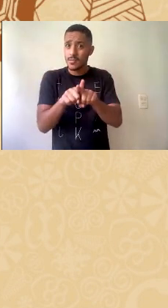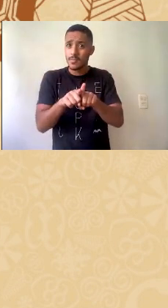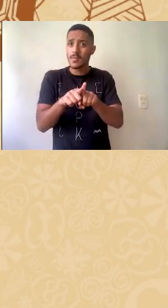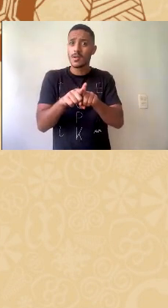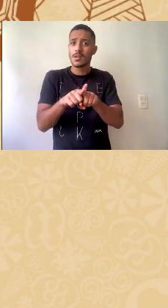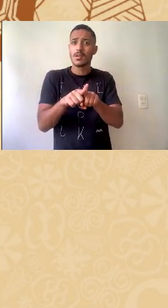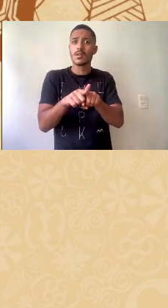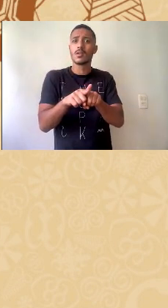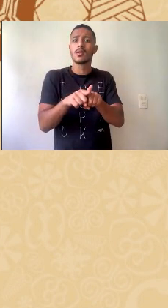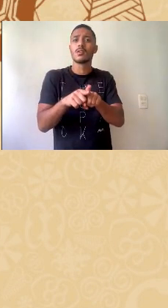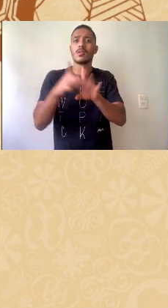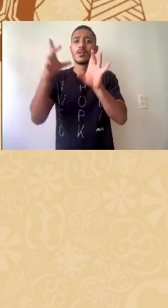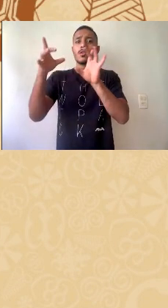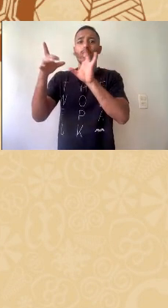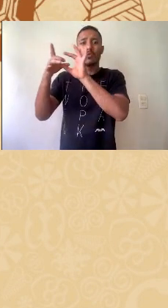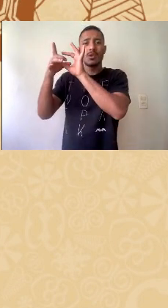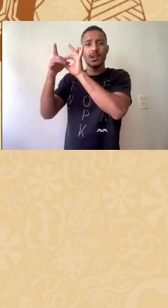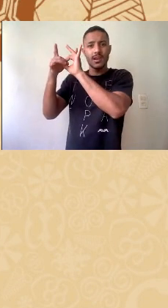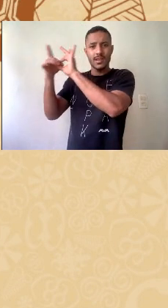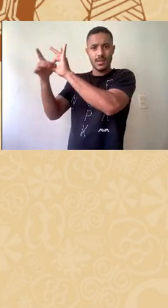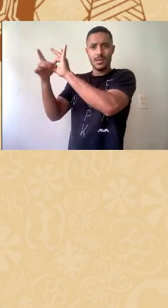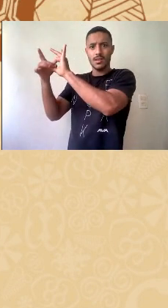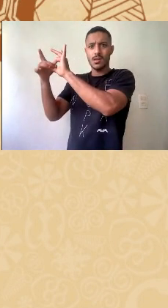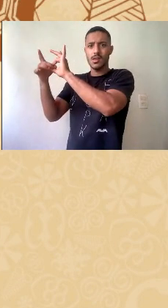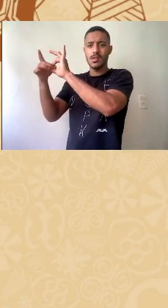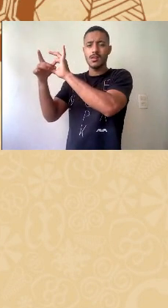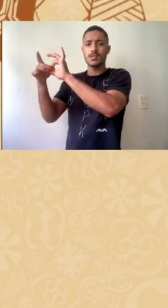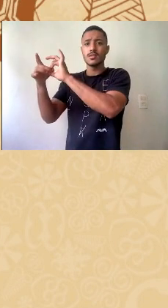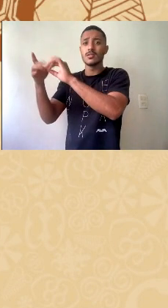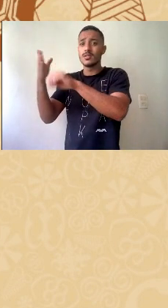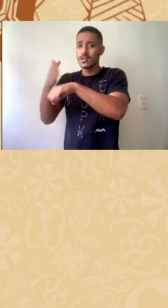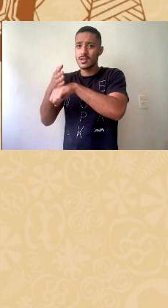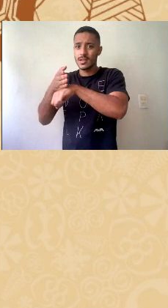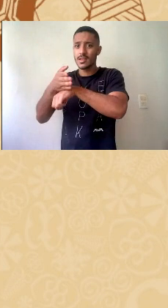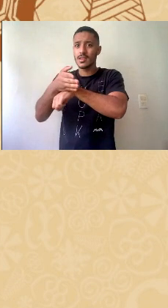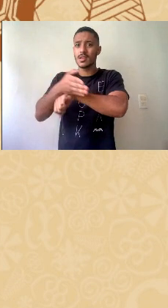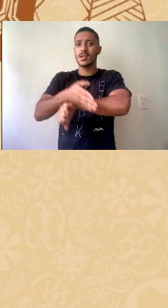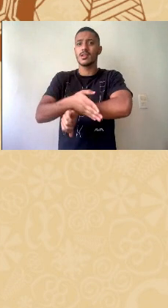de entrar profundamente no tema, e dizer o seguinte: